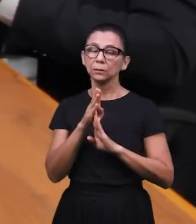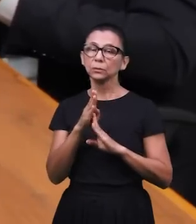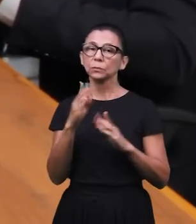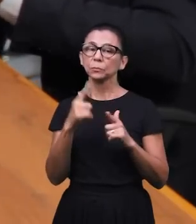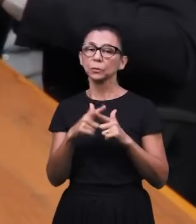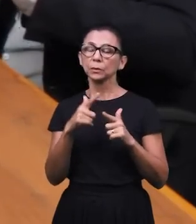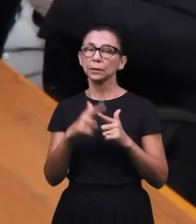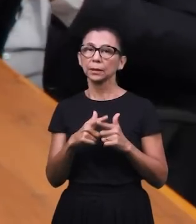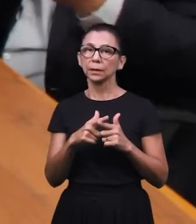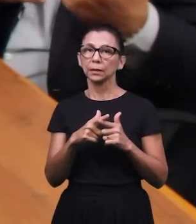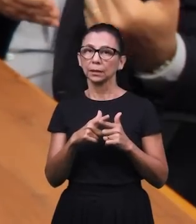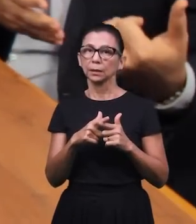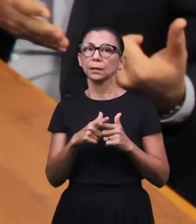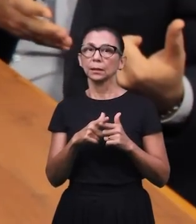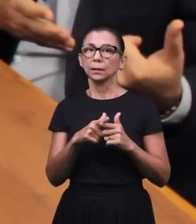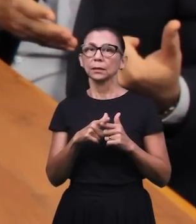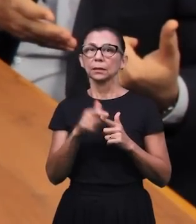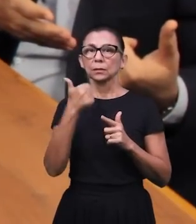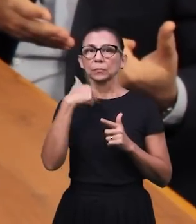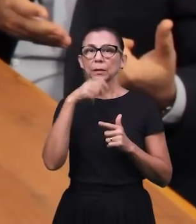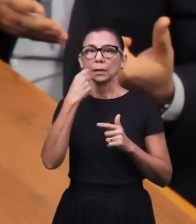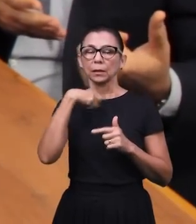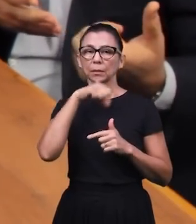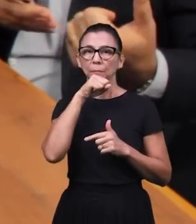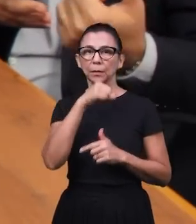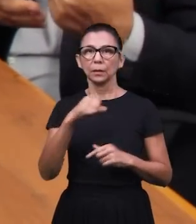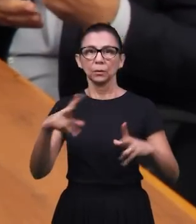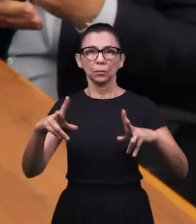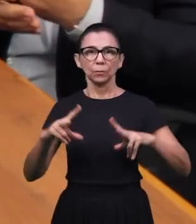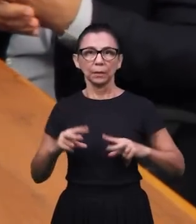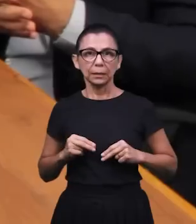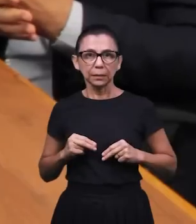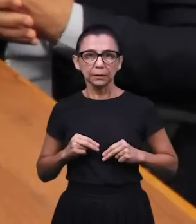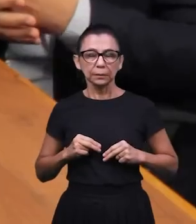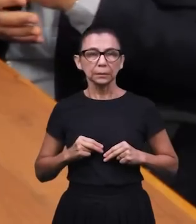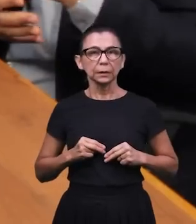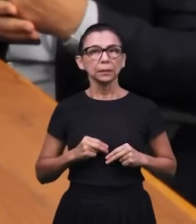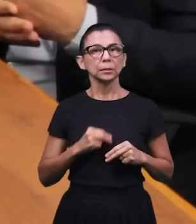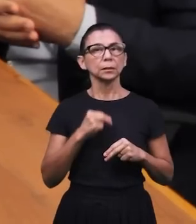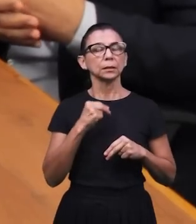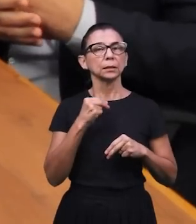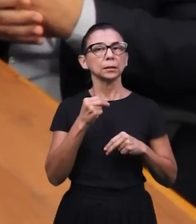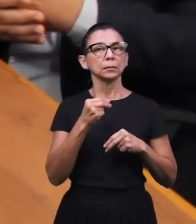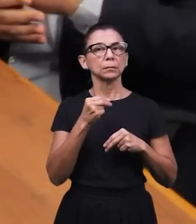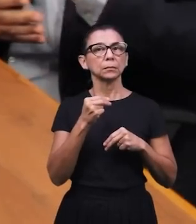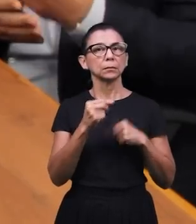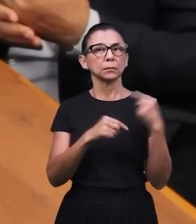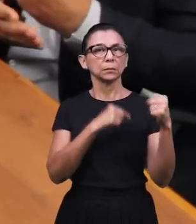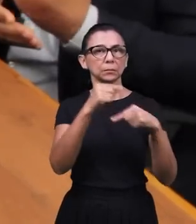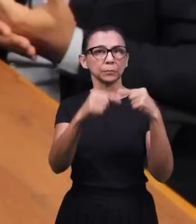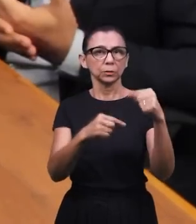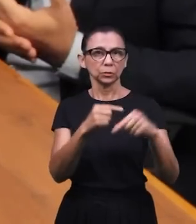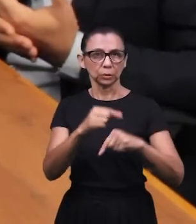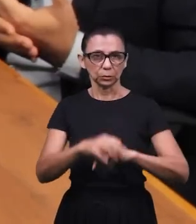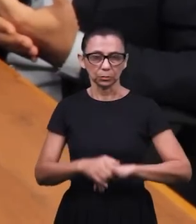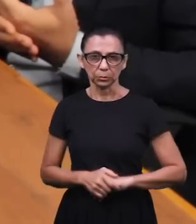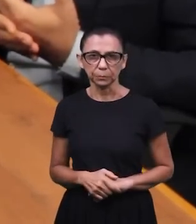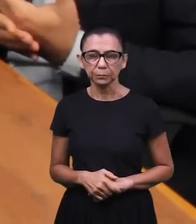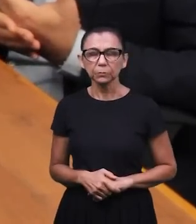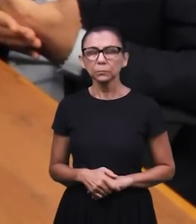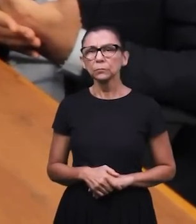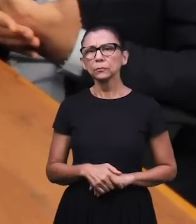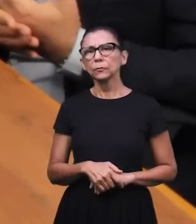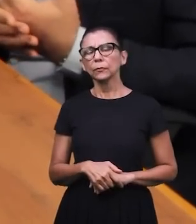uma herança que era aquilo que foi recebido do Senhor, né? Exato. Então, como é que quais os cuidados que os pais têm que